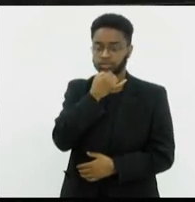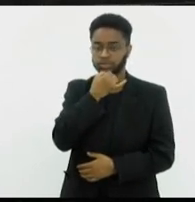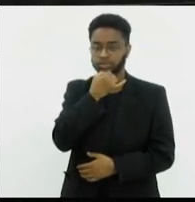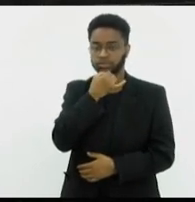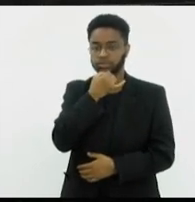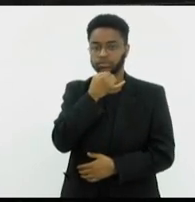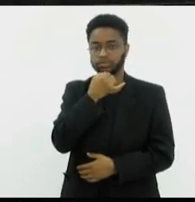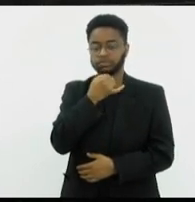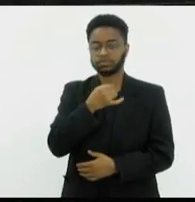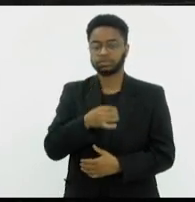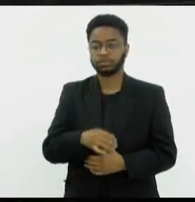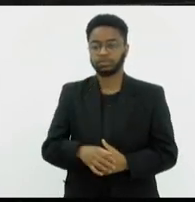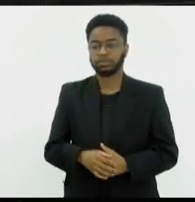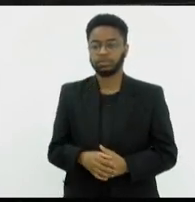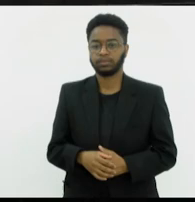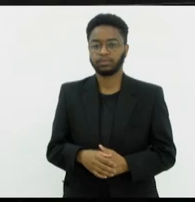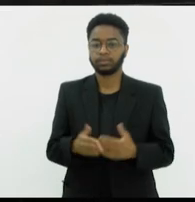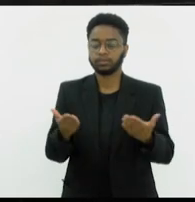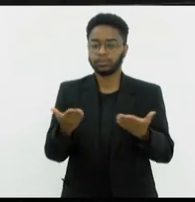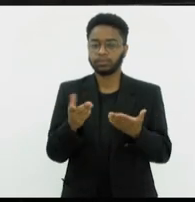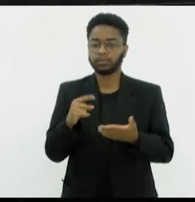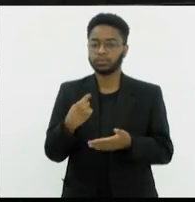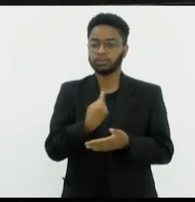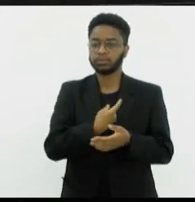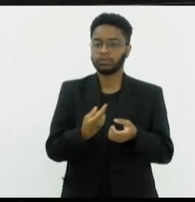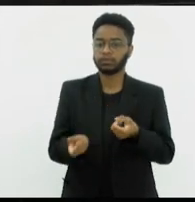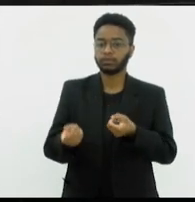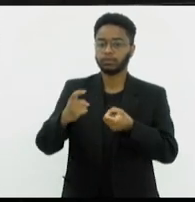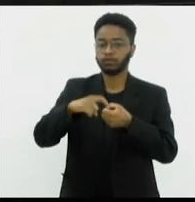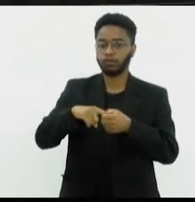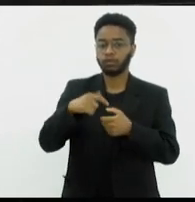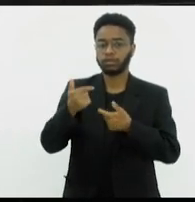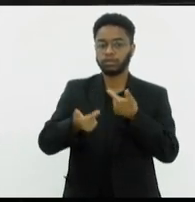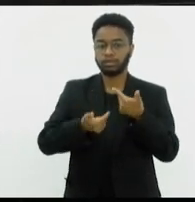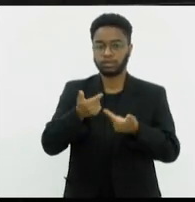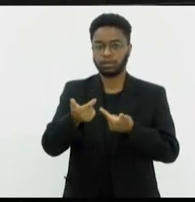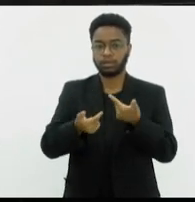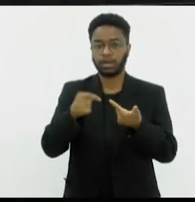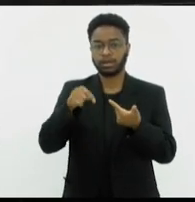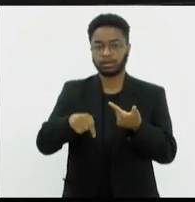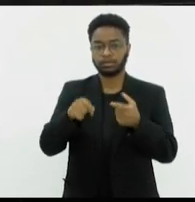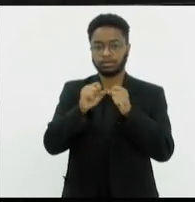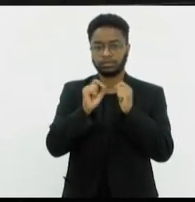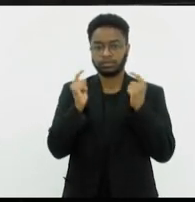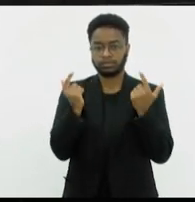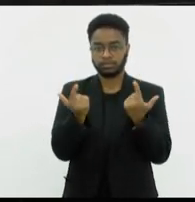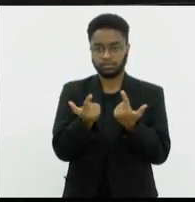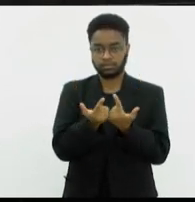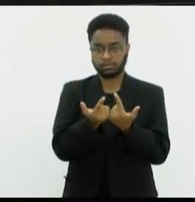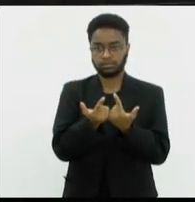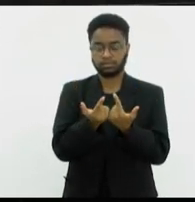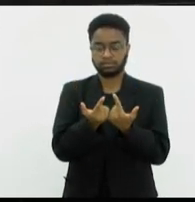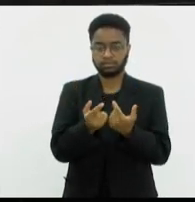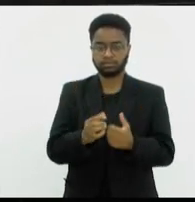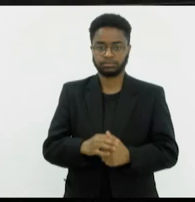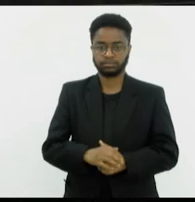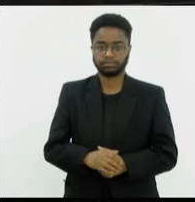gente hoje retorna aos trabalhos legislativos,